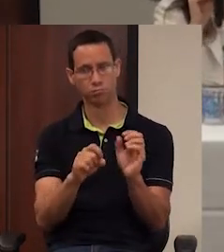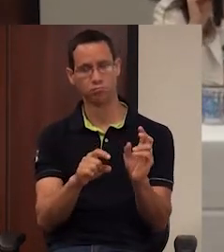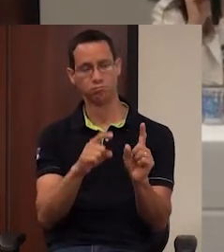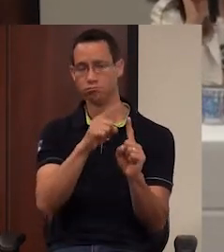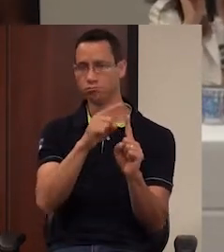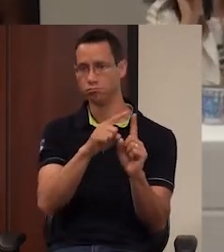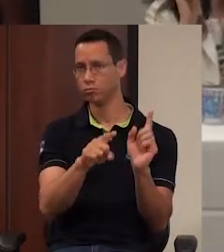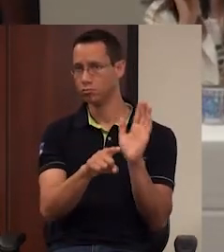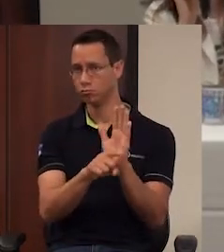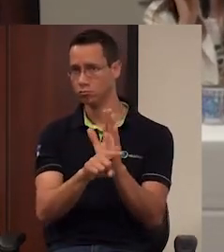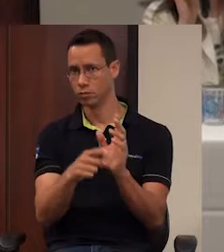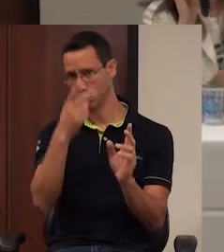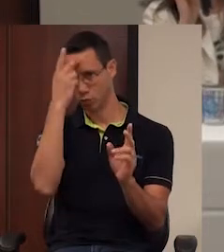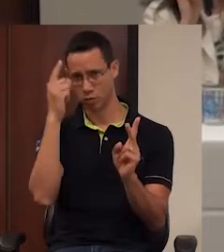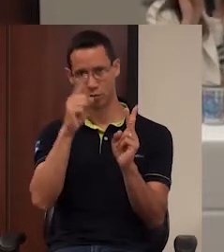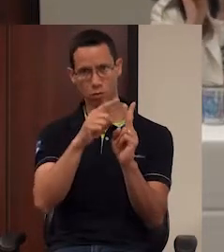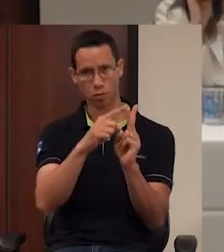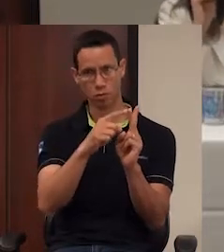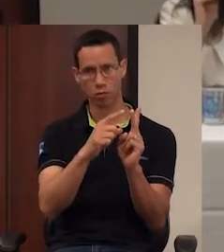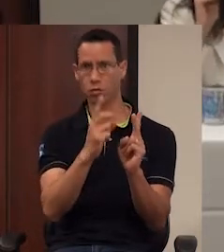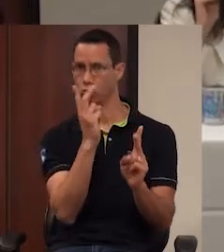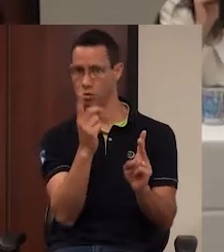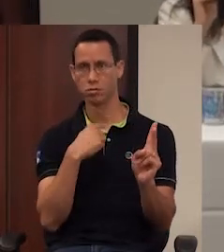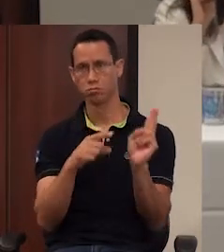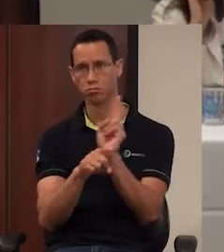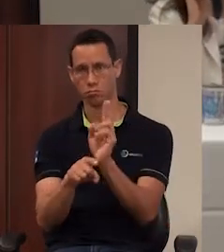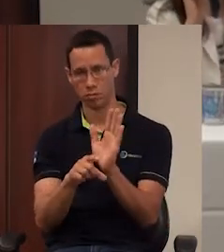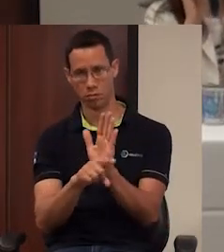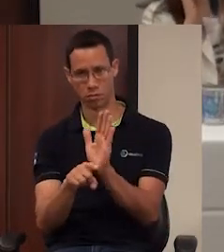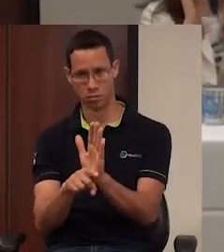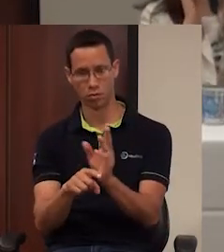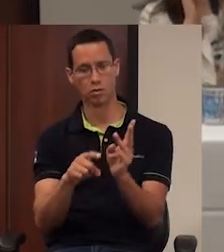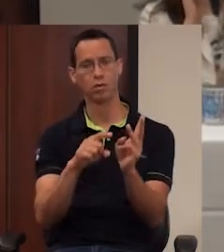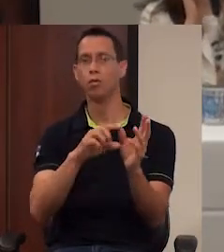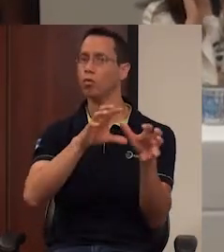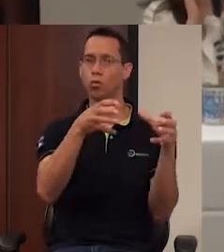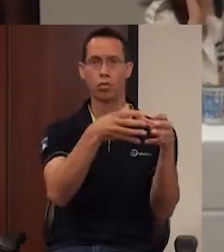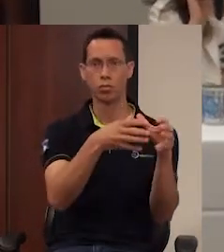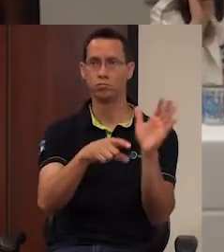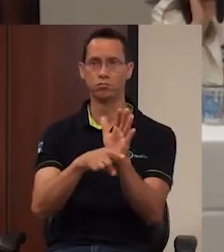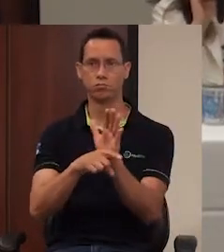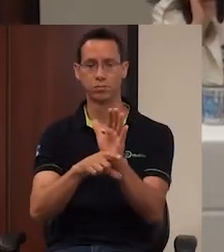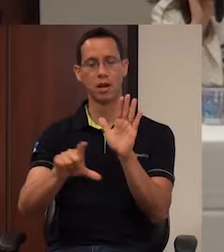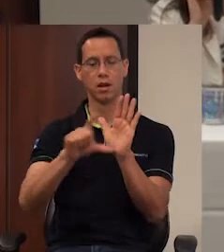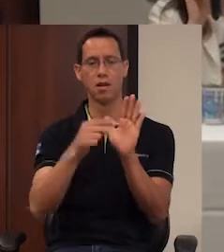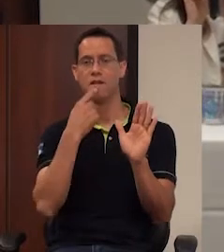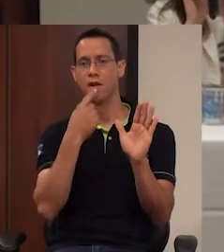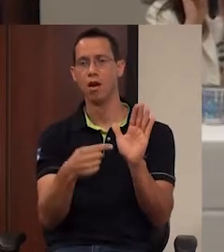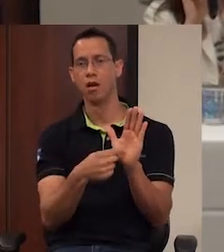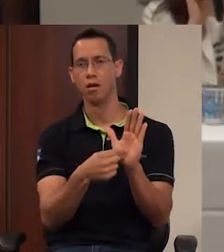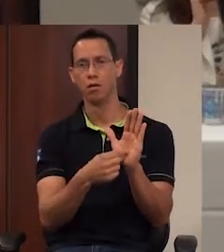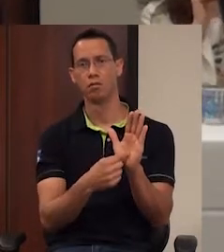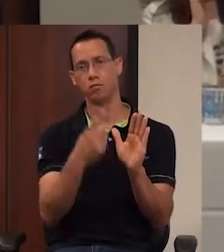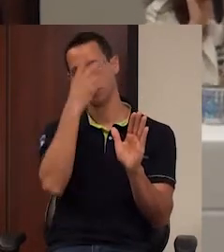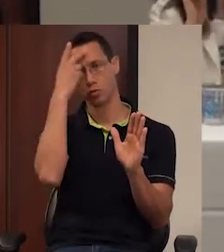pessoa, por 2 pessoas ou por um grupo de pessoas, né? A nossa lei fala em 2 pessoas, mas